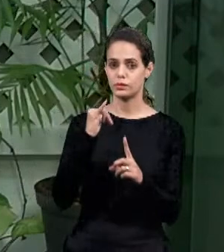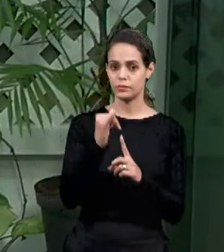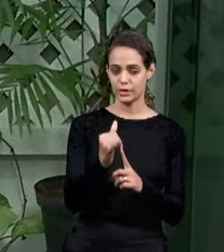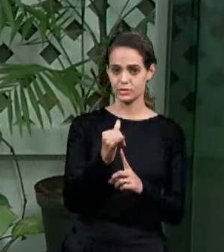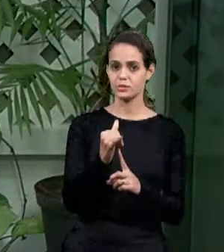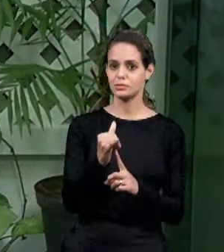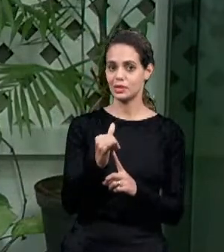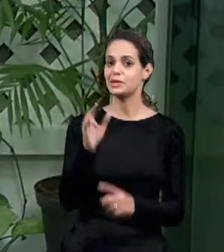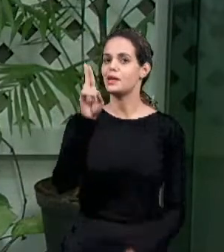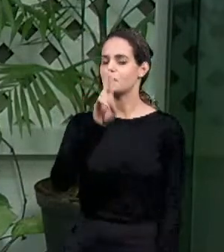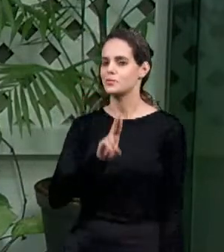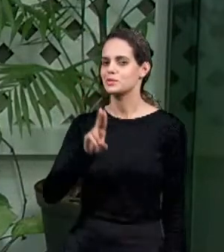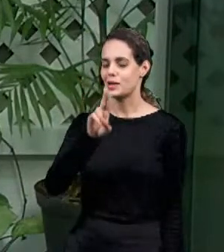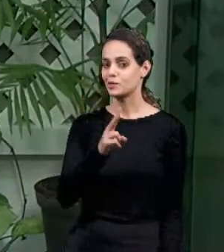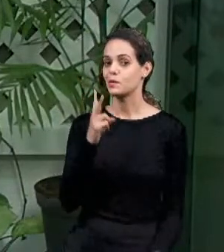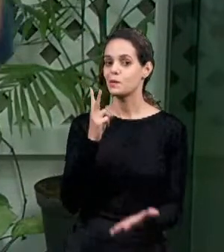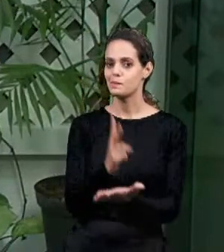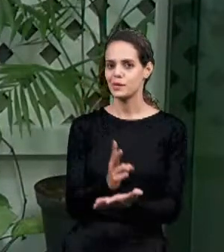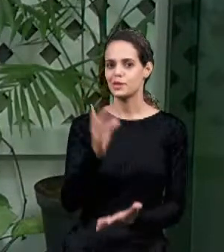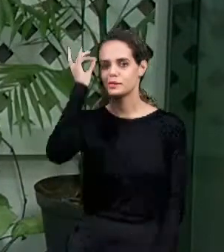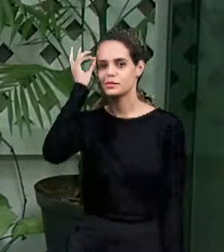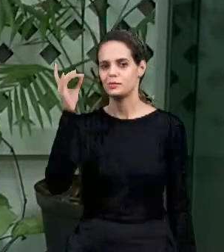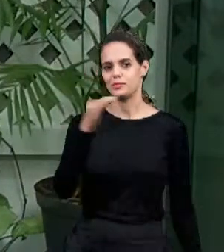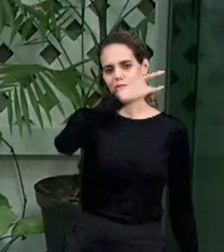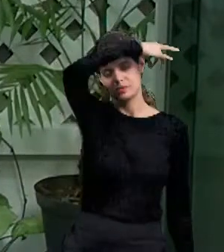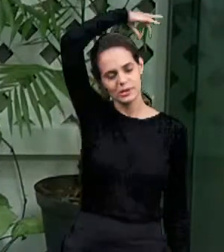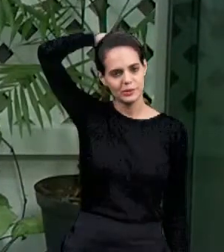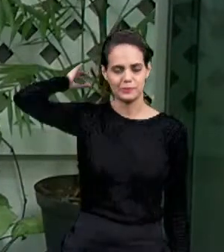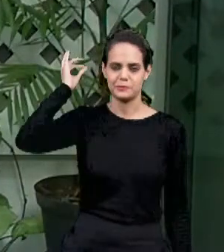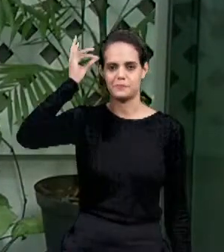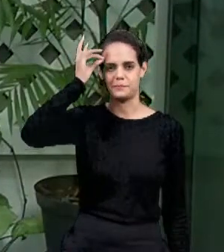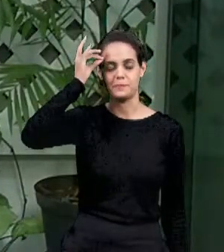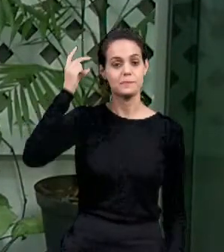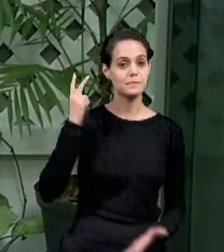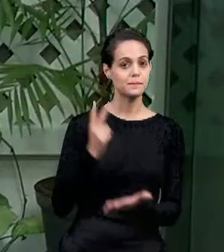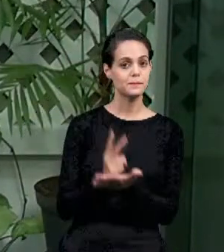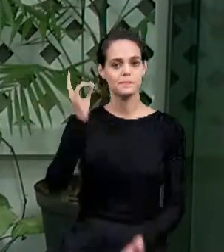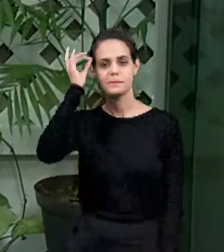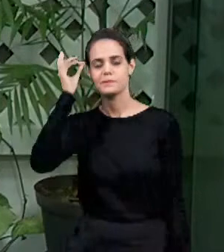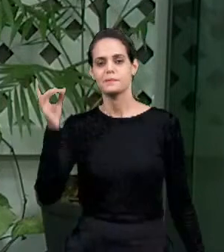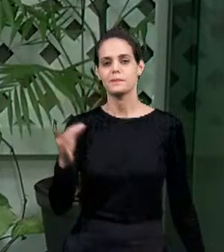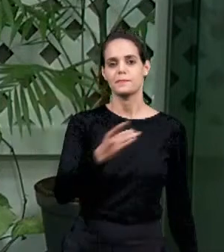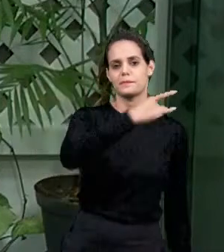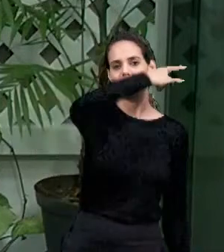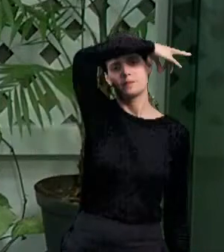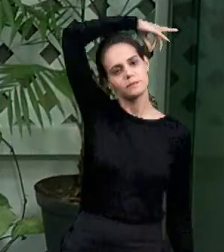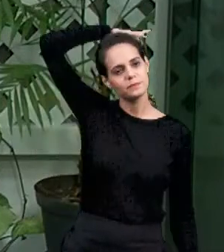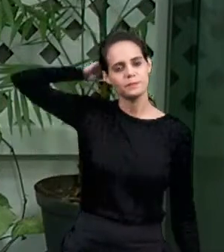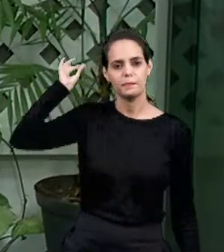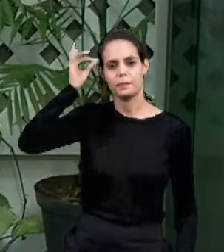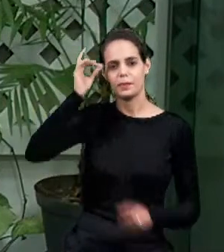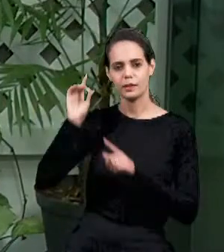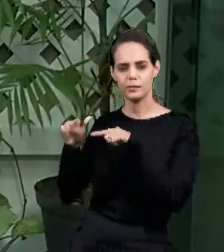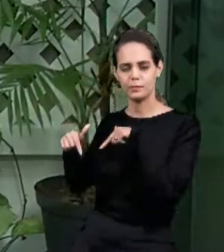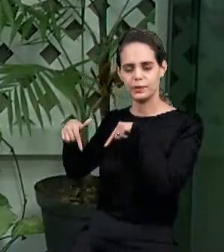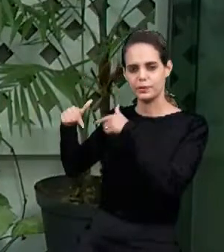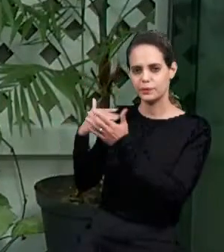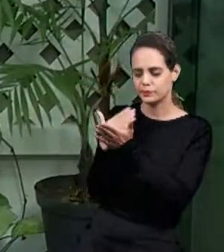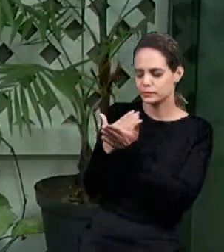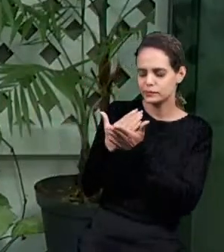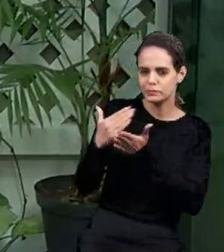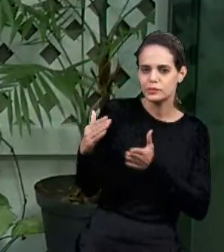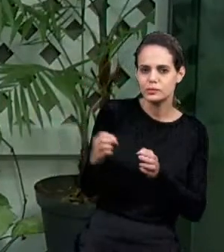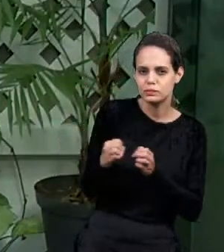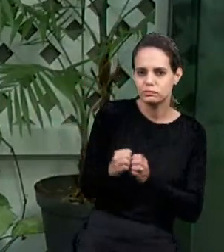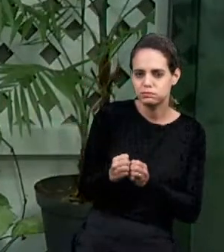Espírito. Então, o mesmo Espírito que operou desde o início, na criação do homem, nas suas orientações, quando